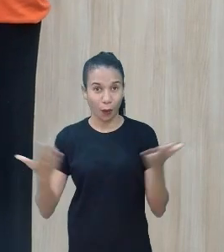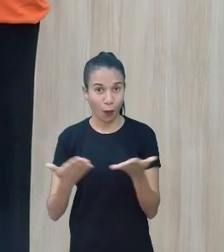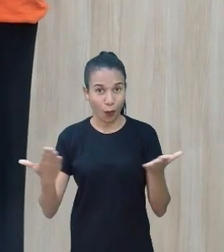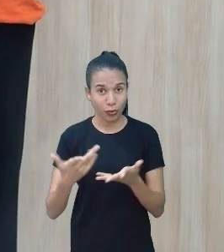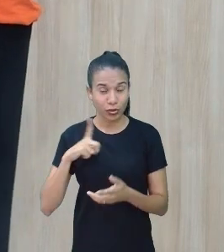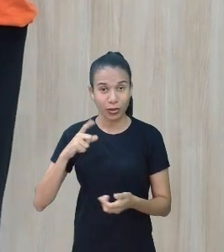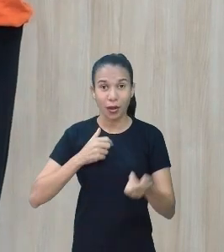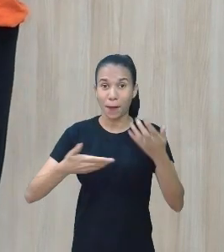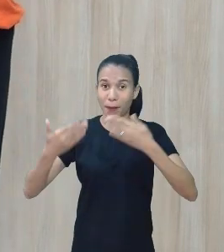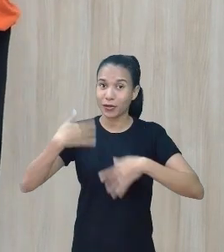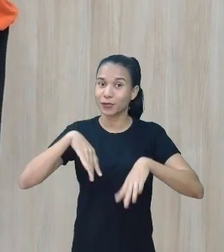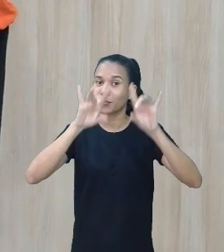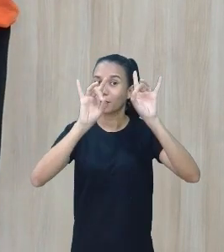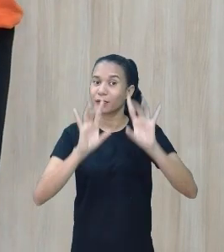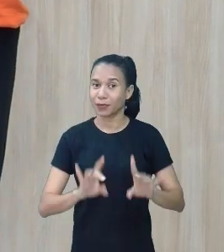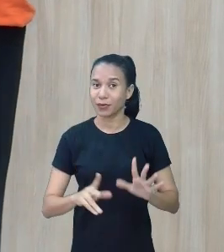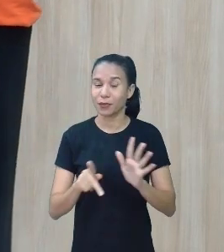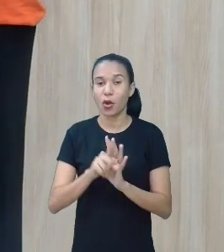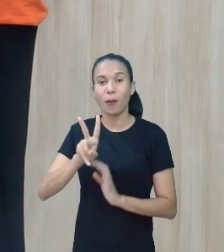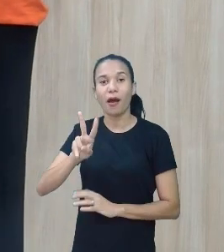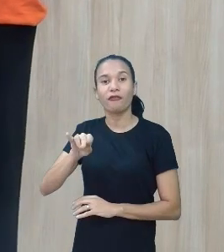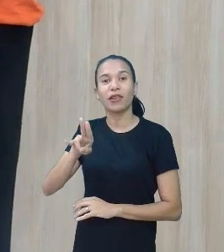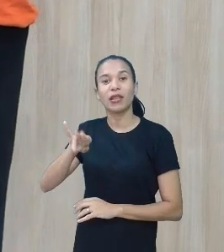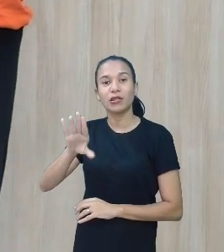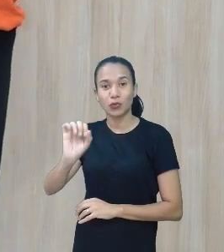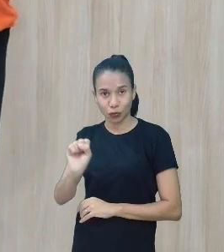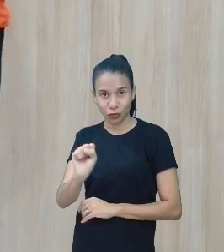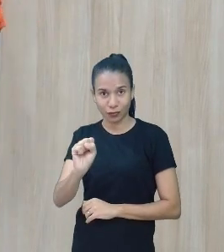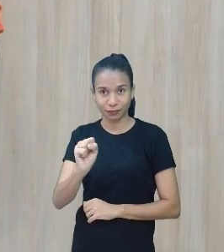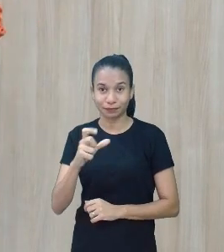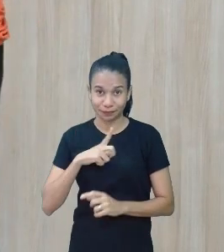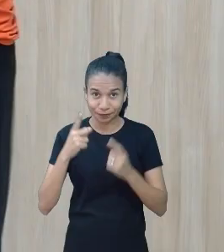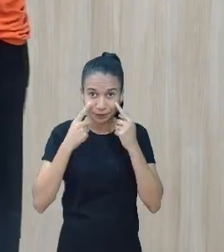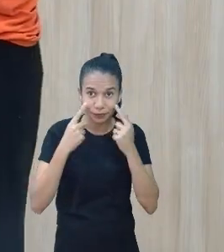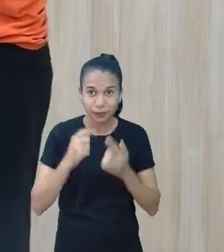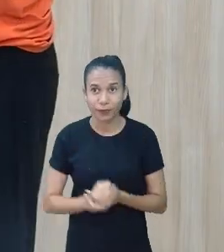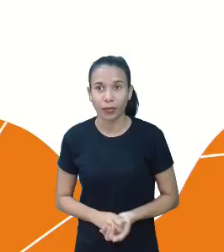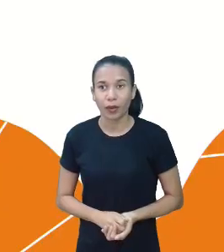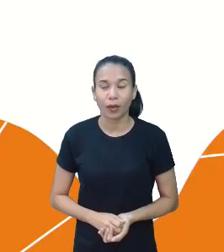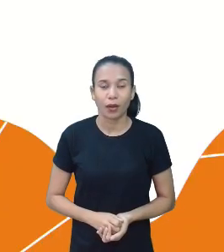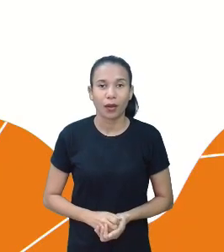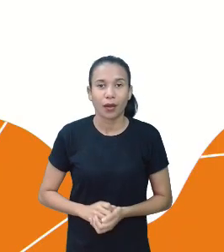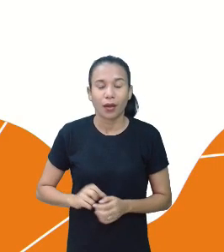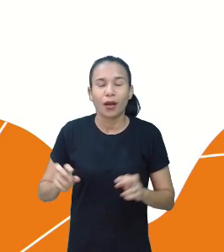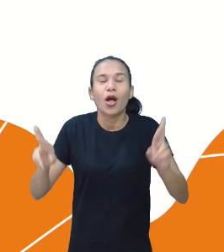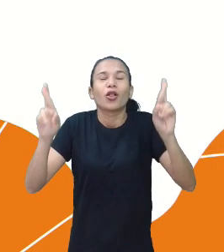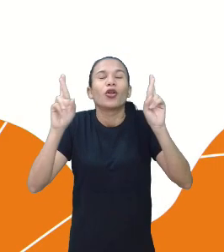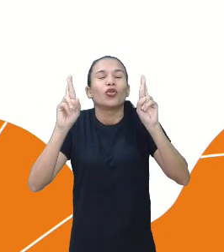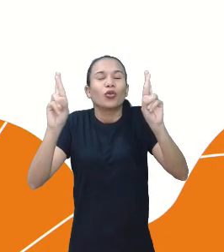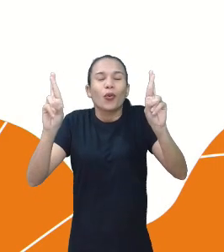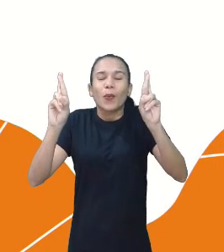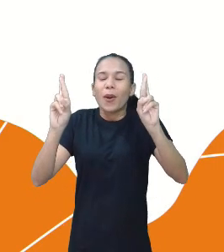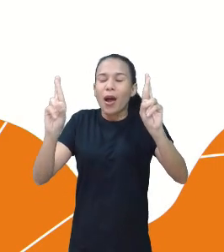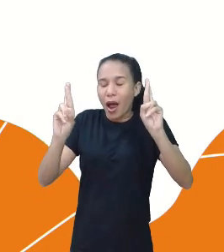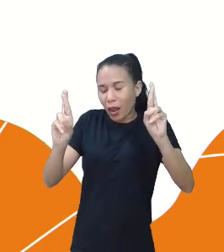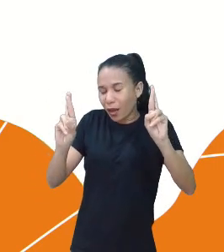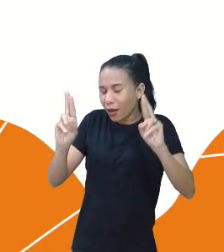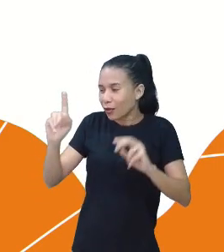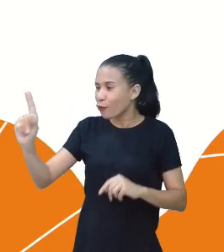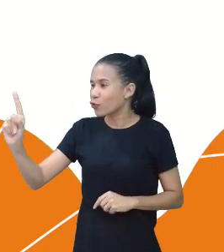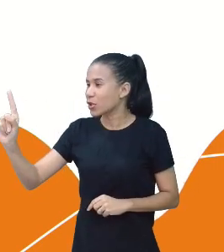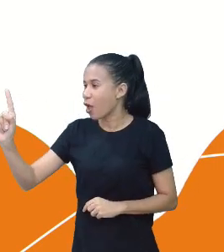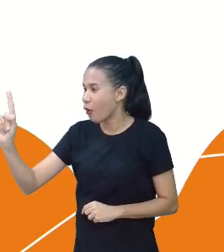com participação especial de Vinícius de Moraes. Só no poema, viu? Tomara que